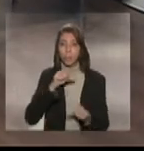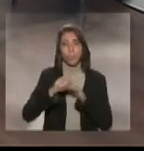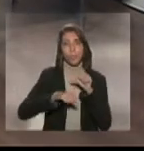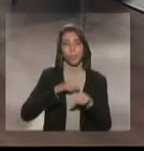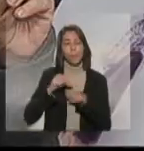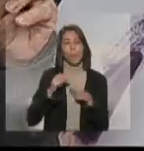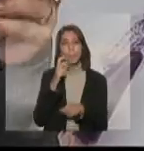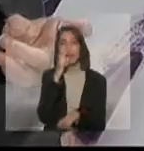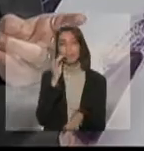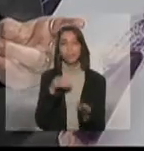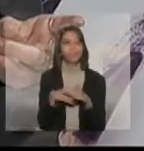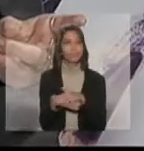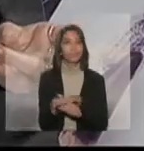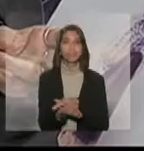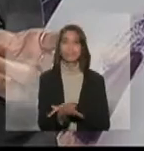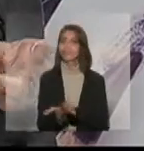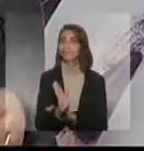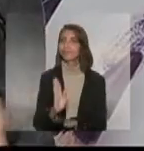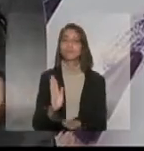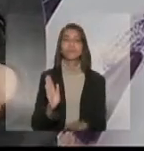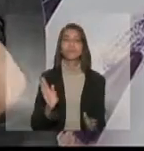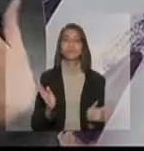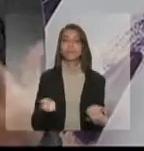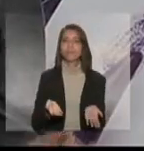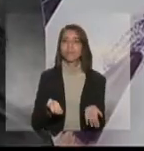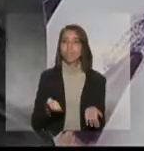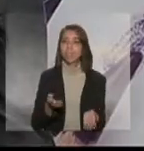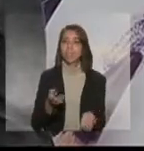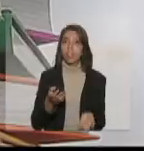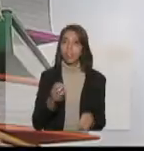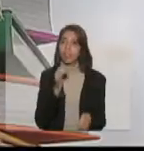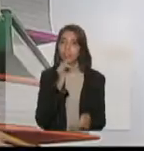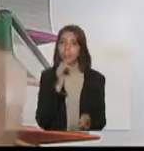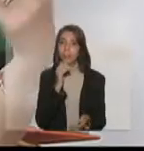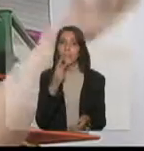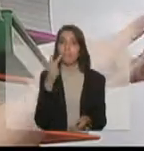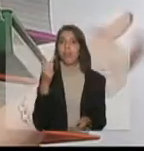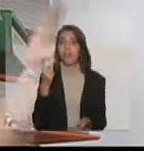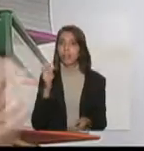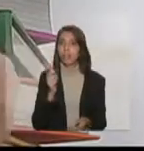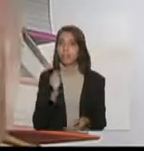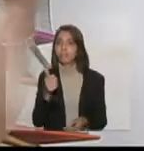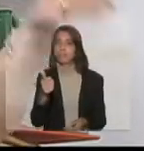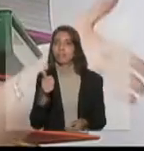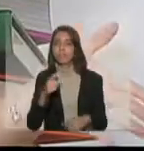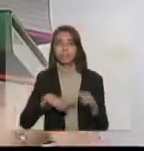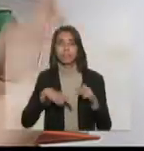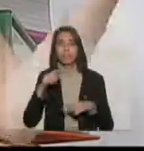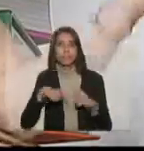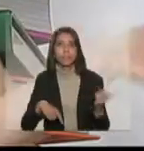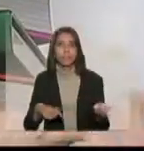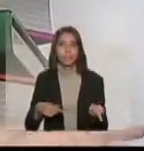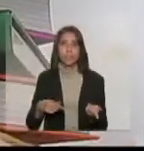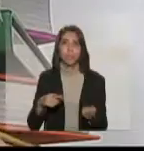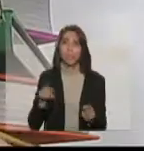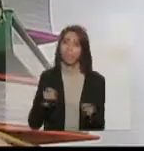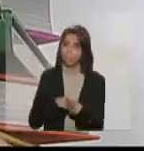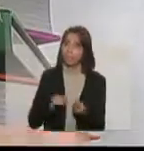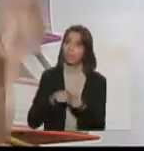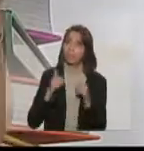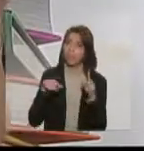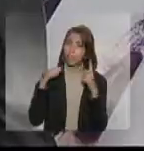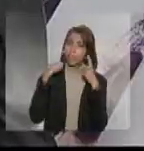está acostumada né se sente à tarde a amar a falar um palavrão nem olha gente não era mais